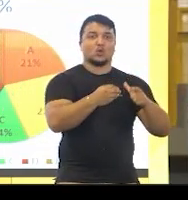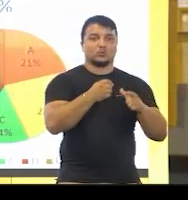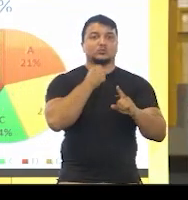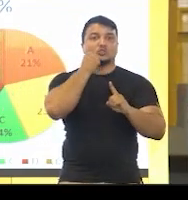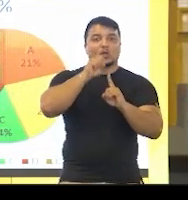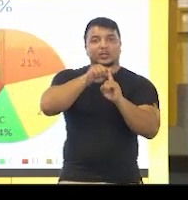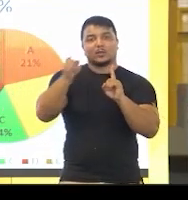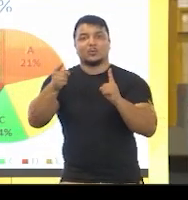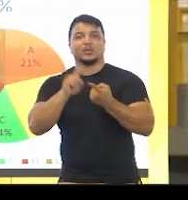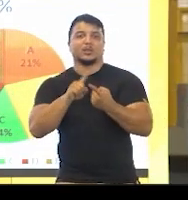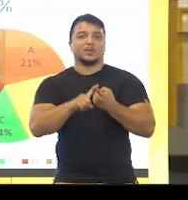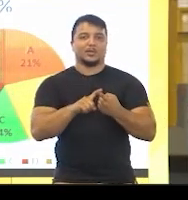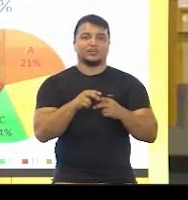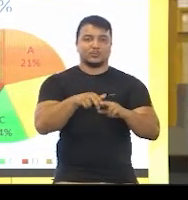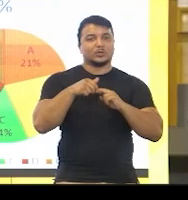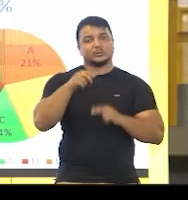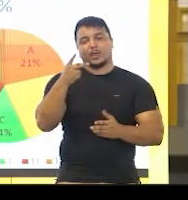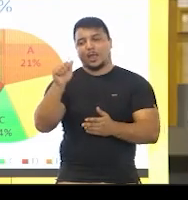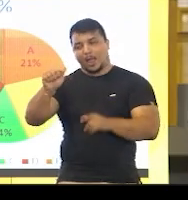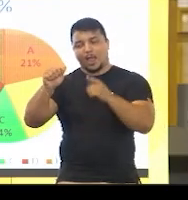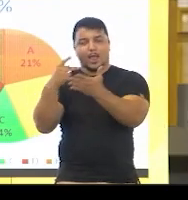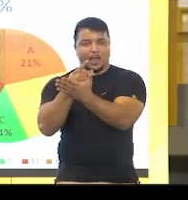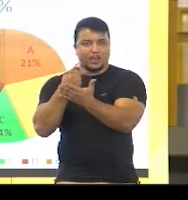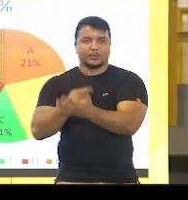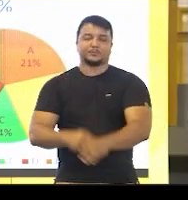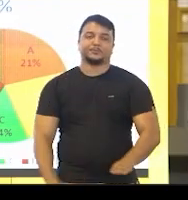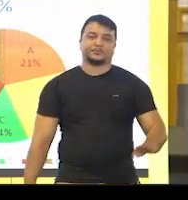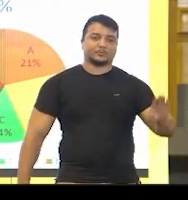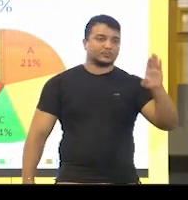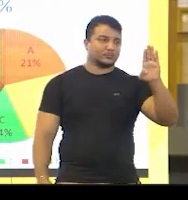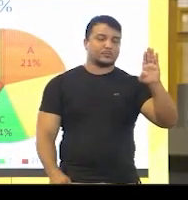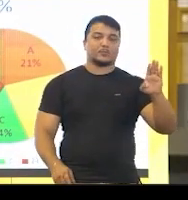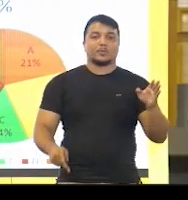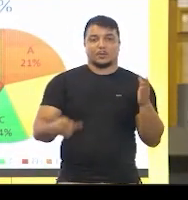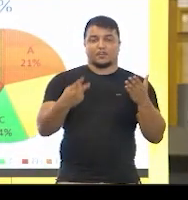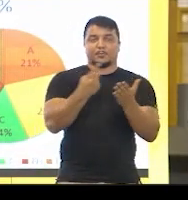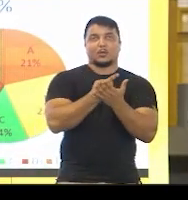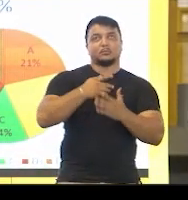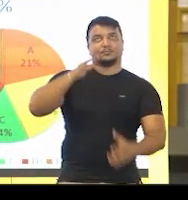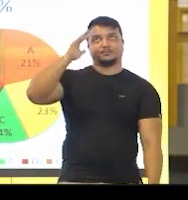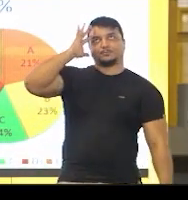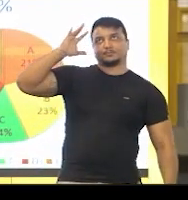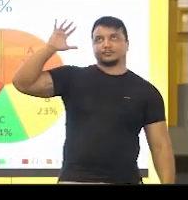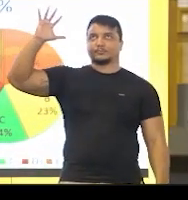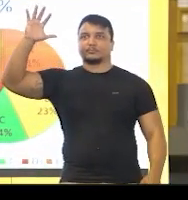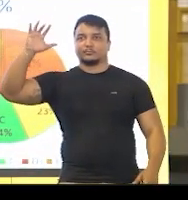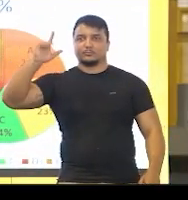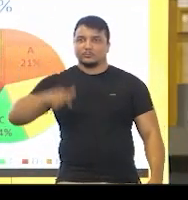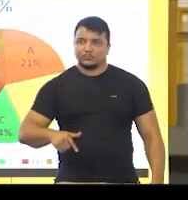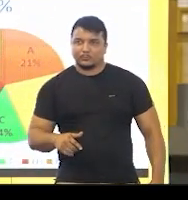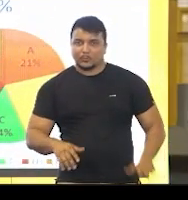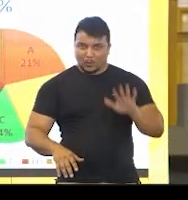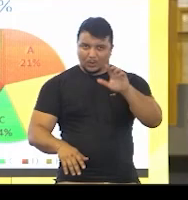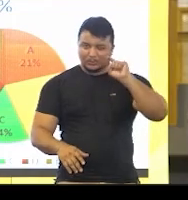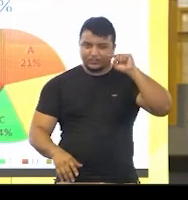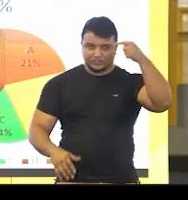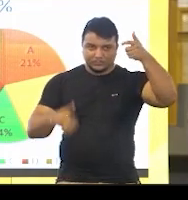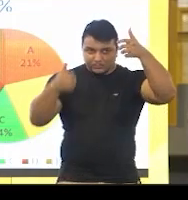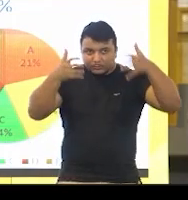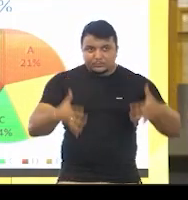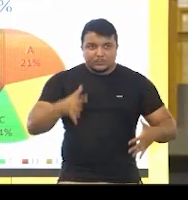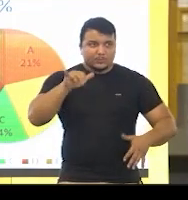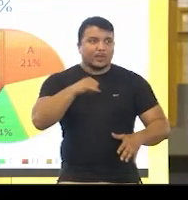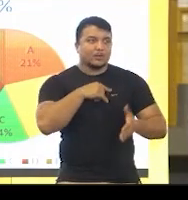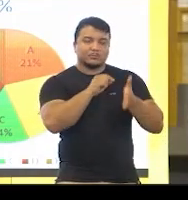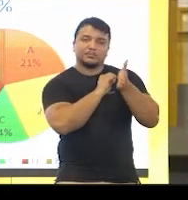deles. Então eu não marco essa alternativa. B, transcende ao mundo sensível. Você que está com material, eu vou ver todo mundo fazendo